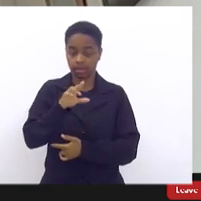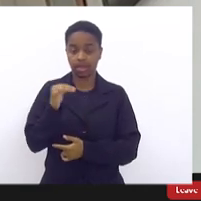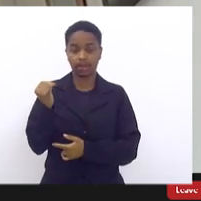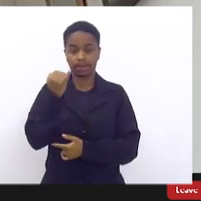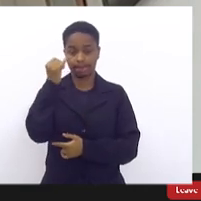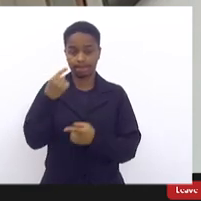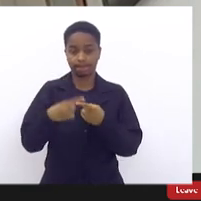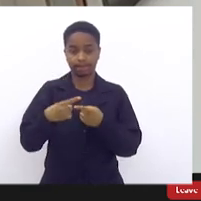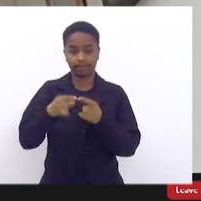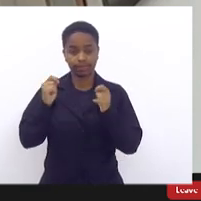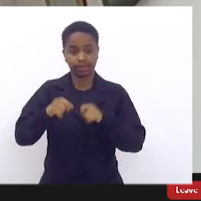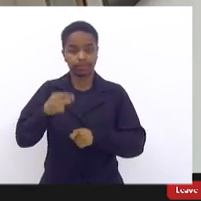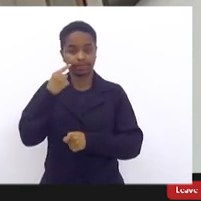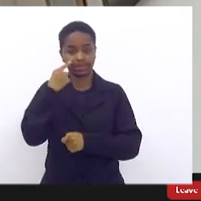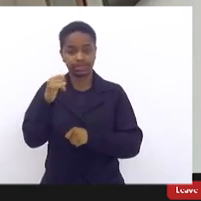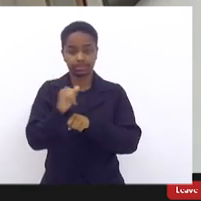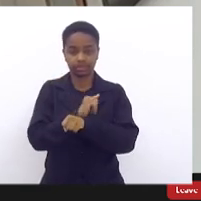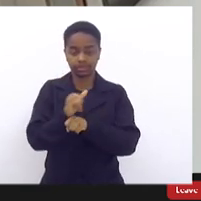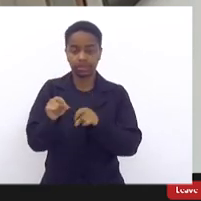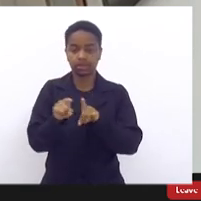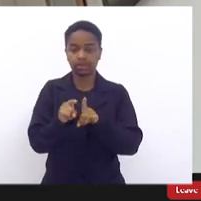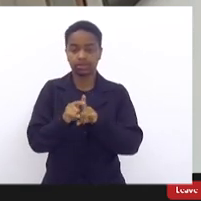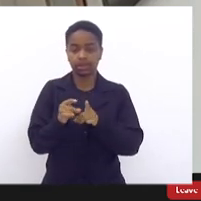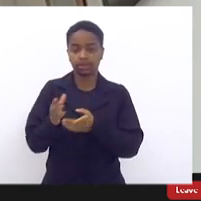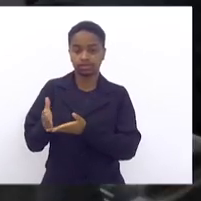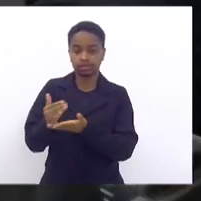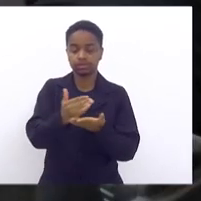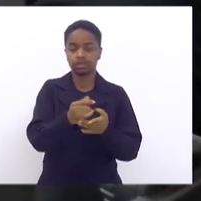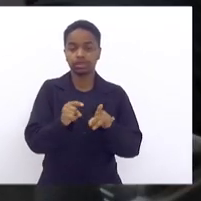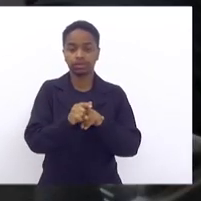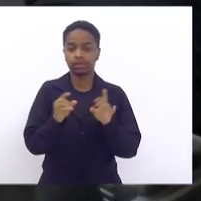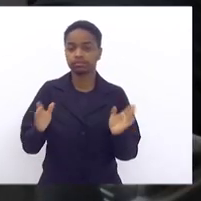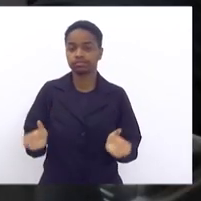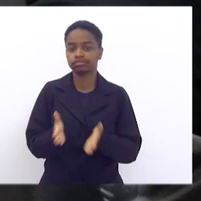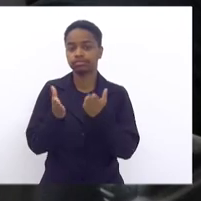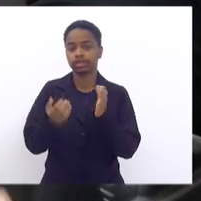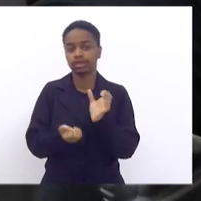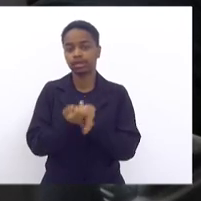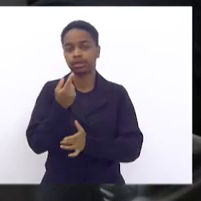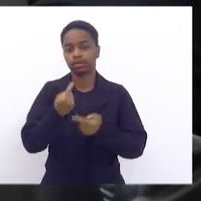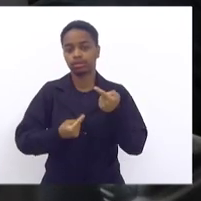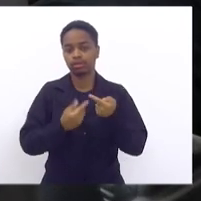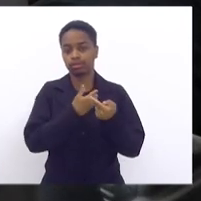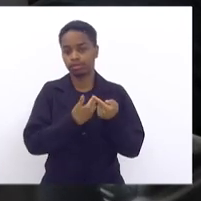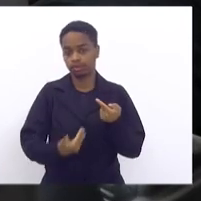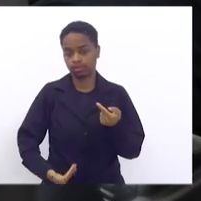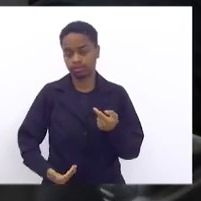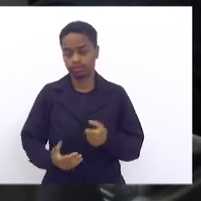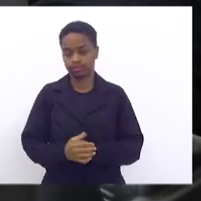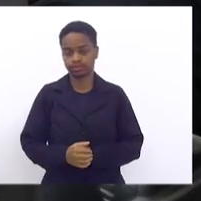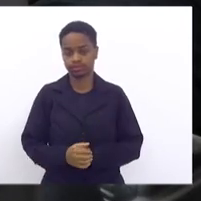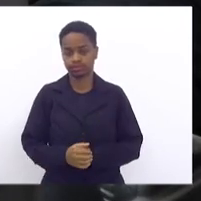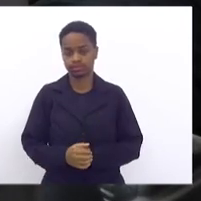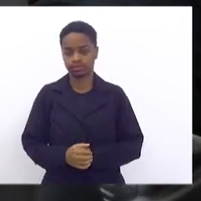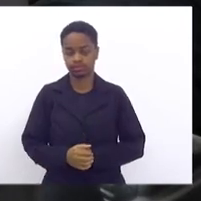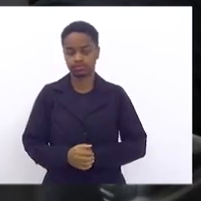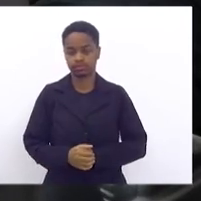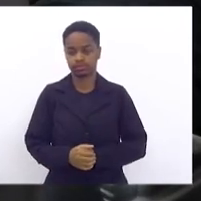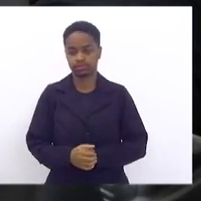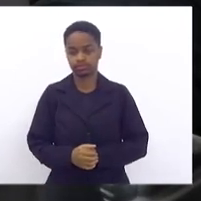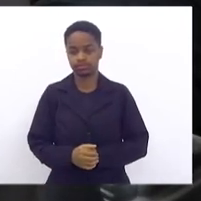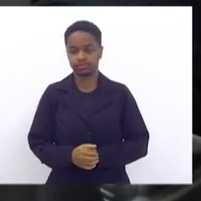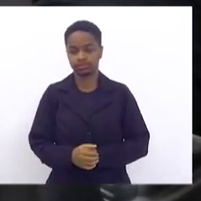pensar dados e estatísticas, mas também para fomentar a criação de políticas públicas. E aí, indo para